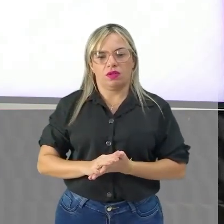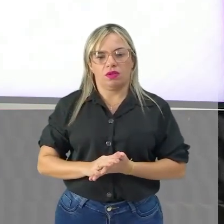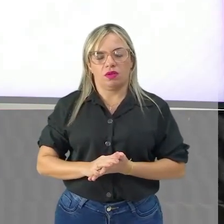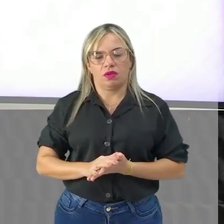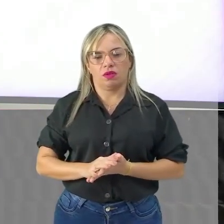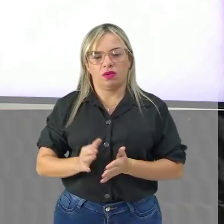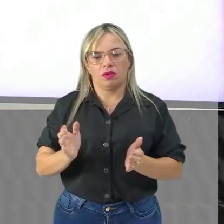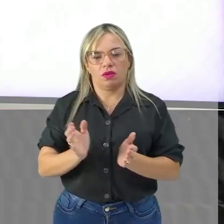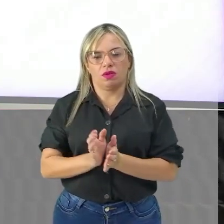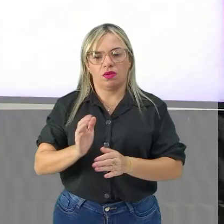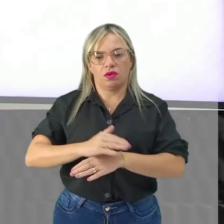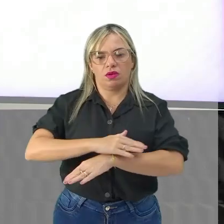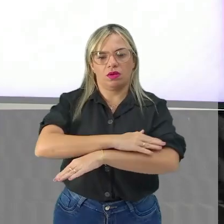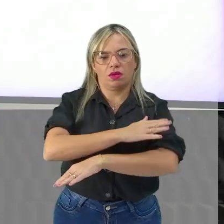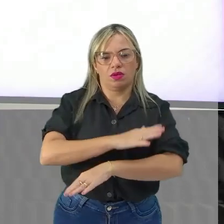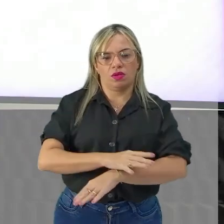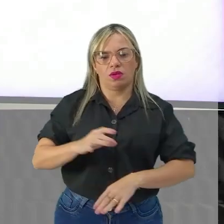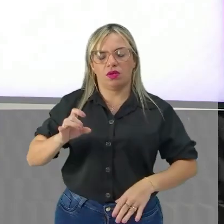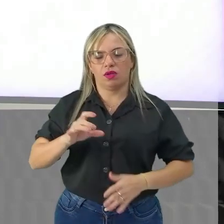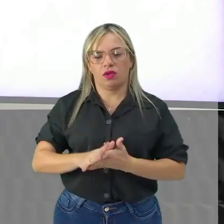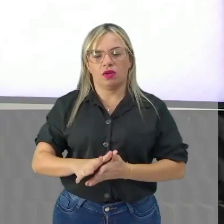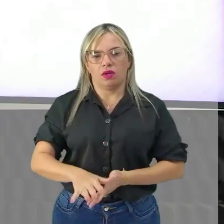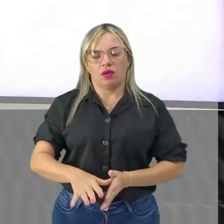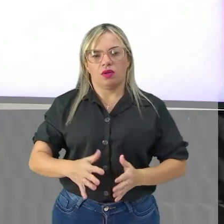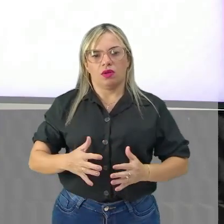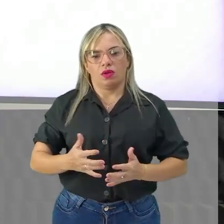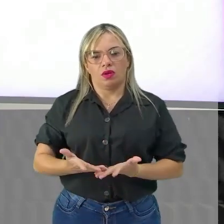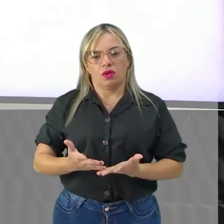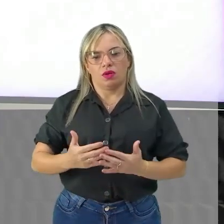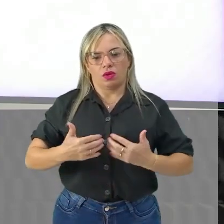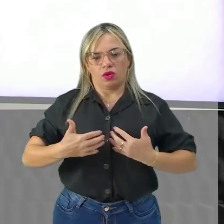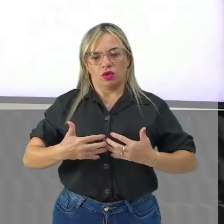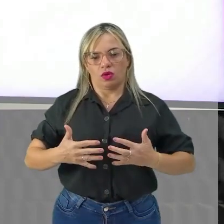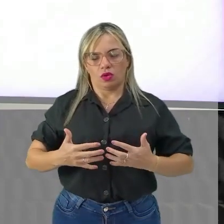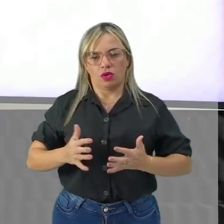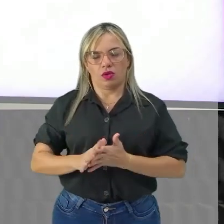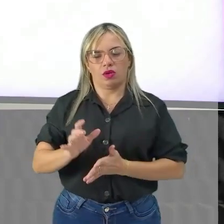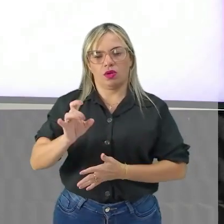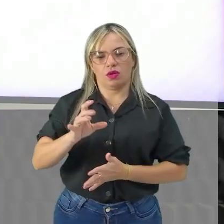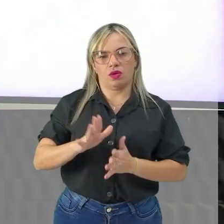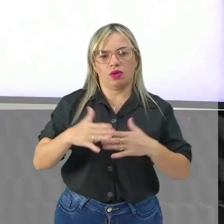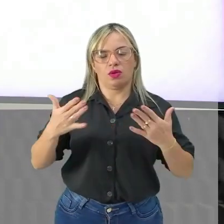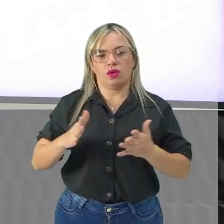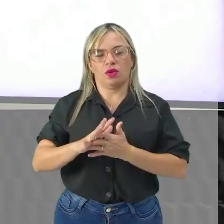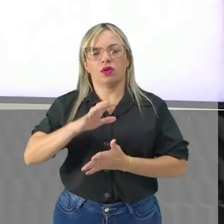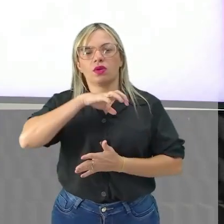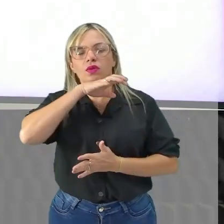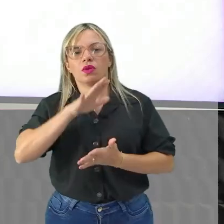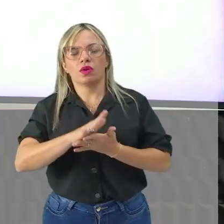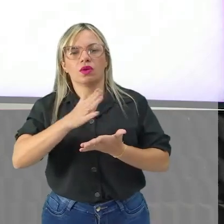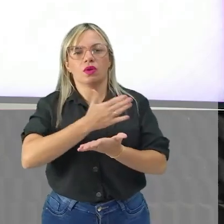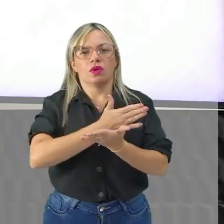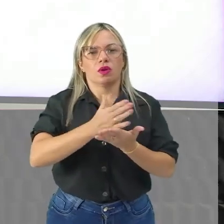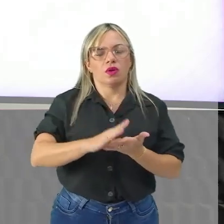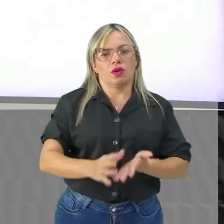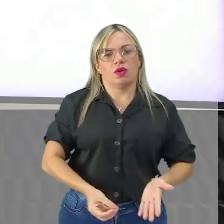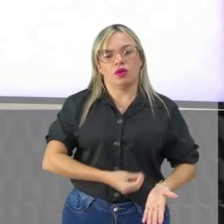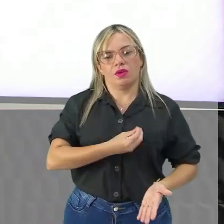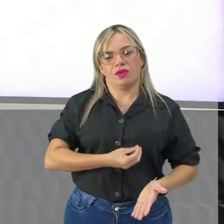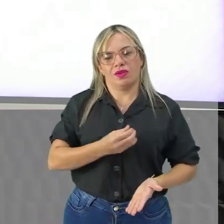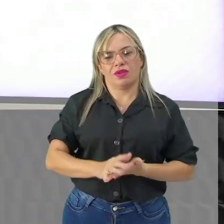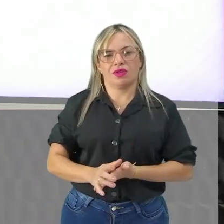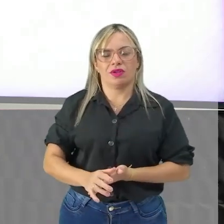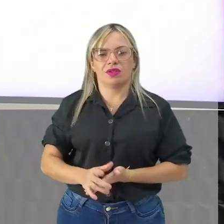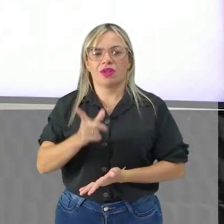têm respiração apenas por pulmões. Ora, um animal que começa a vida dele na água,